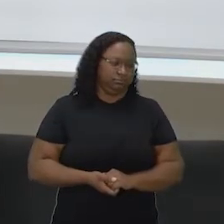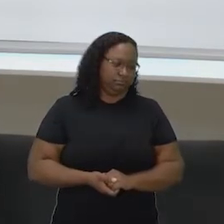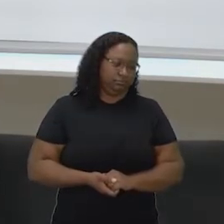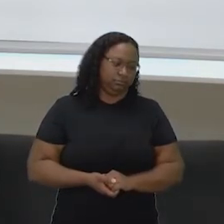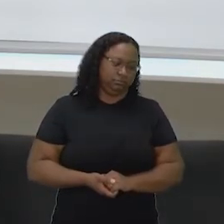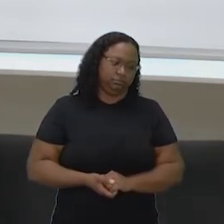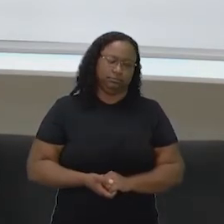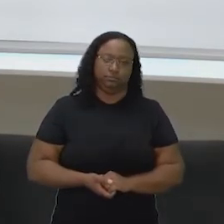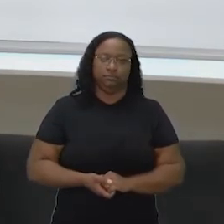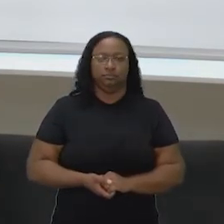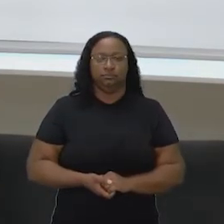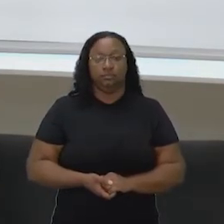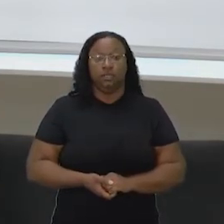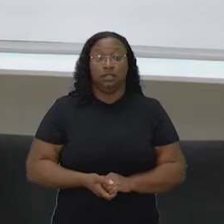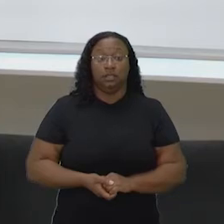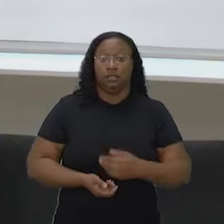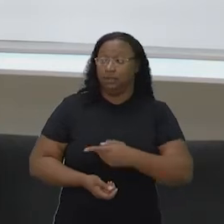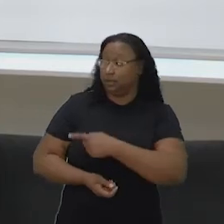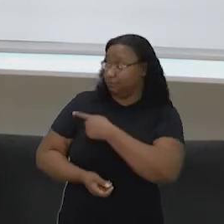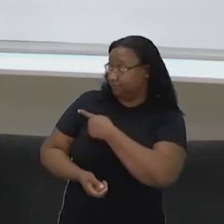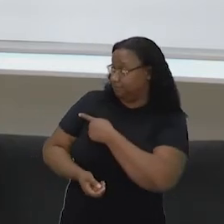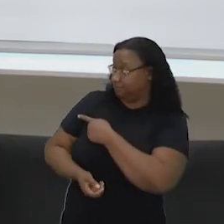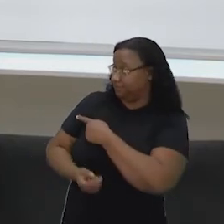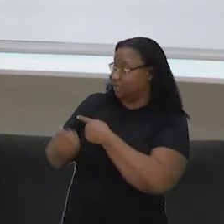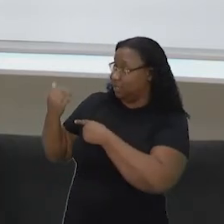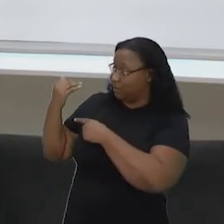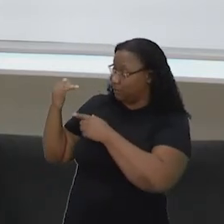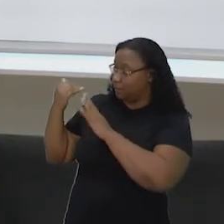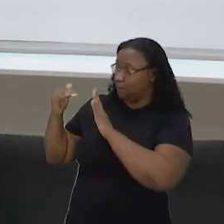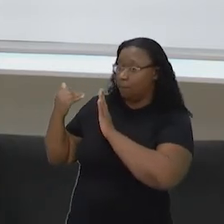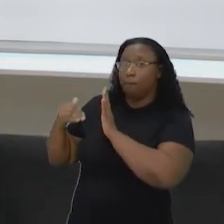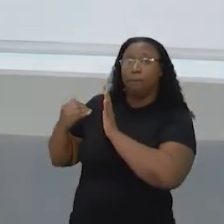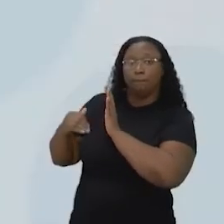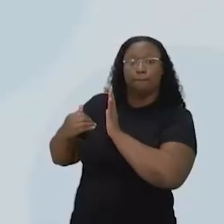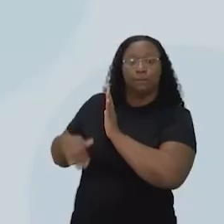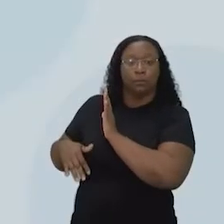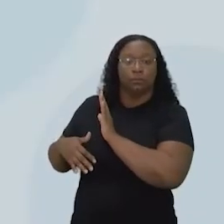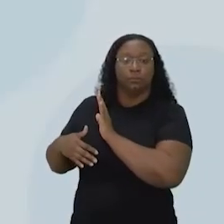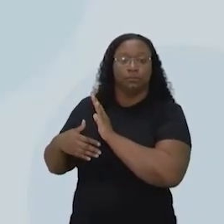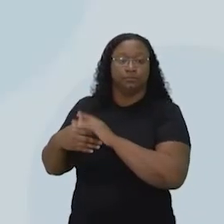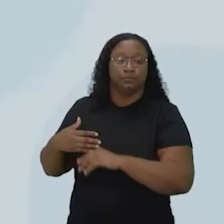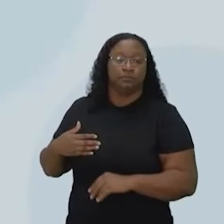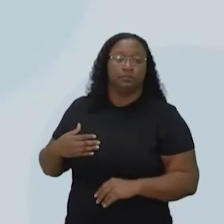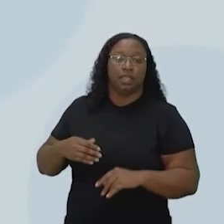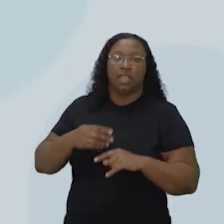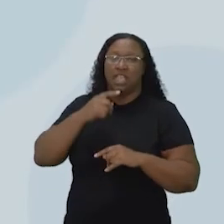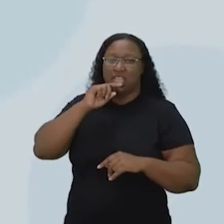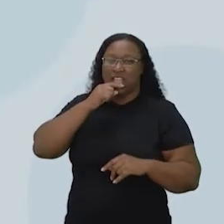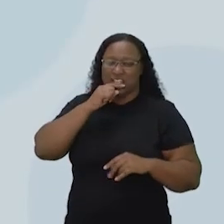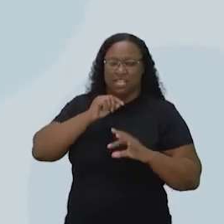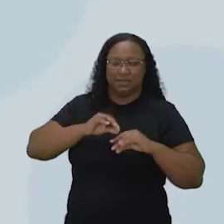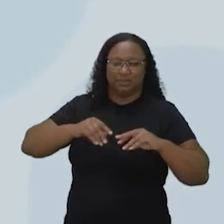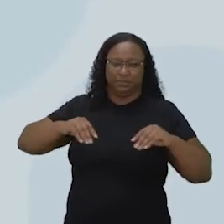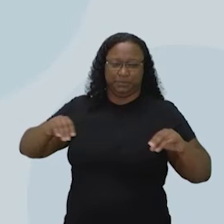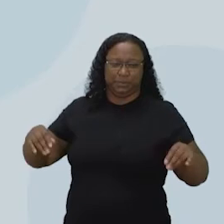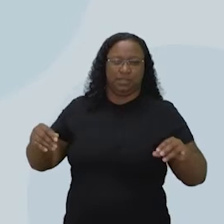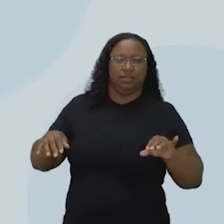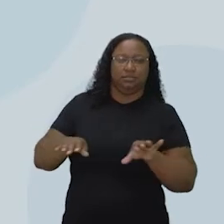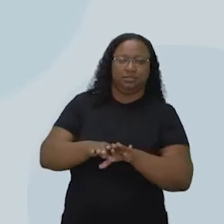os pellets, né, falando um pouquinho aí da equivalência, né, ali do bagaço e da lenha, né, quanto